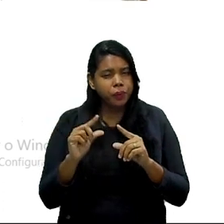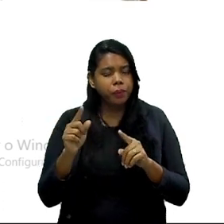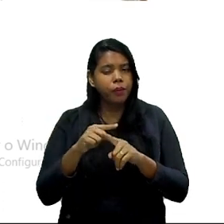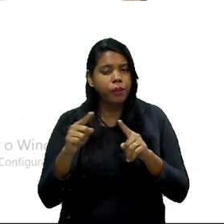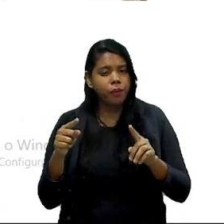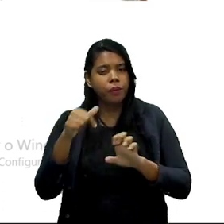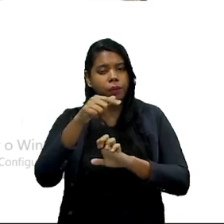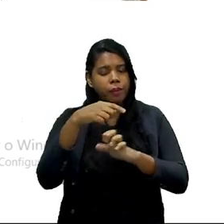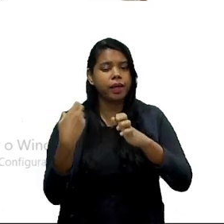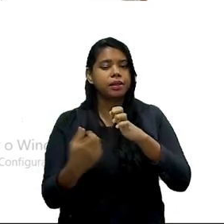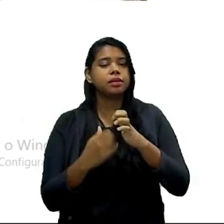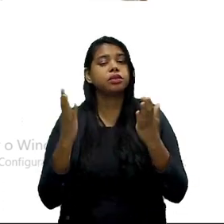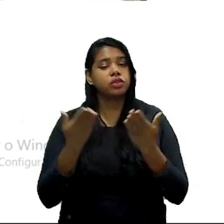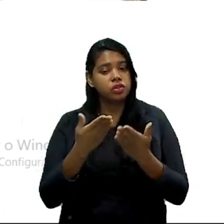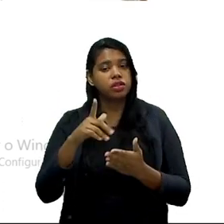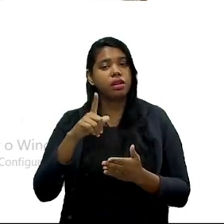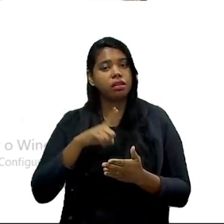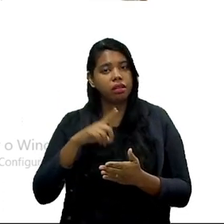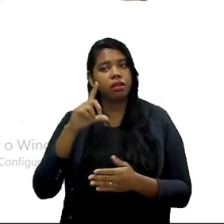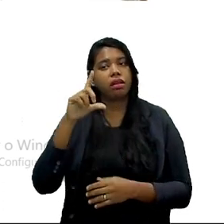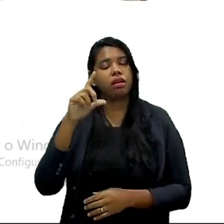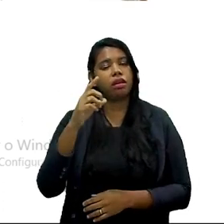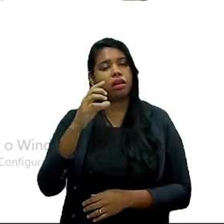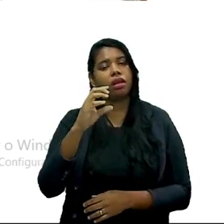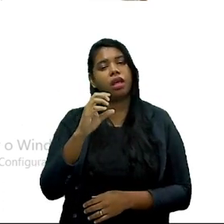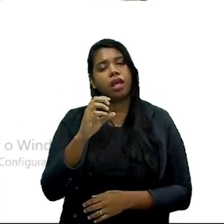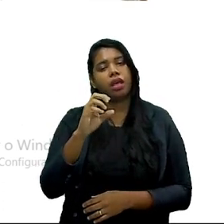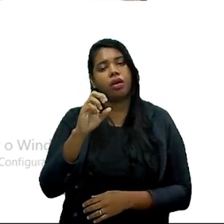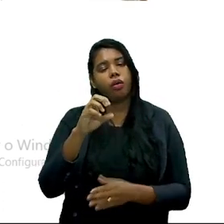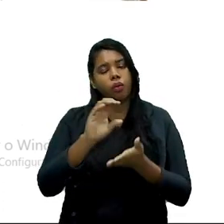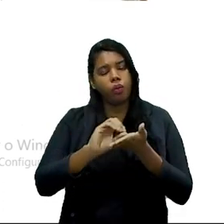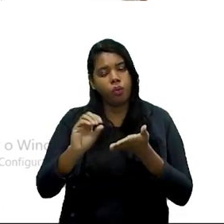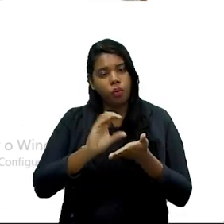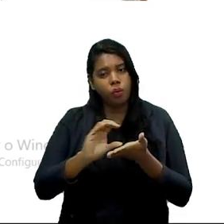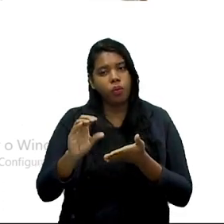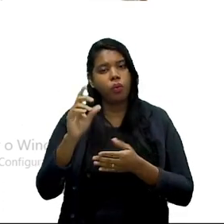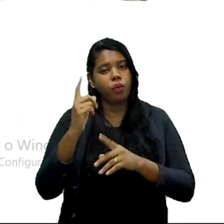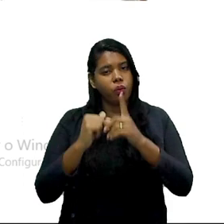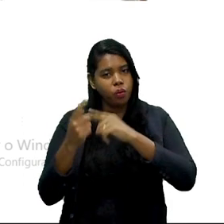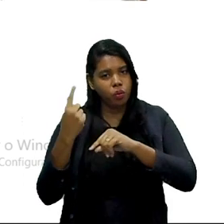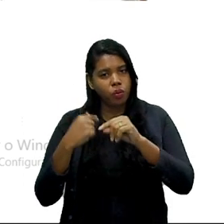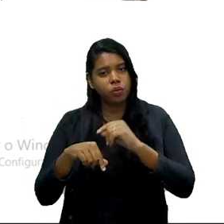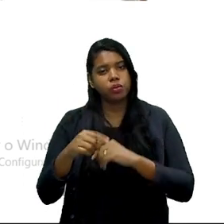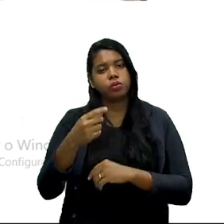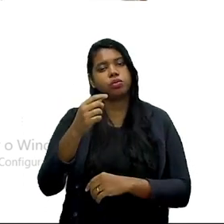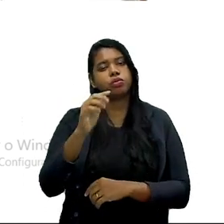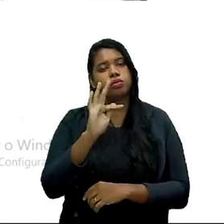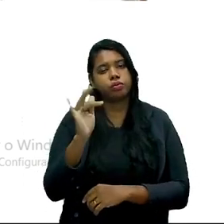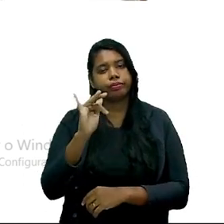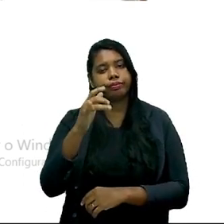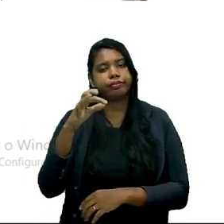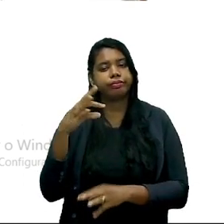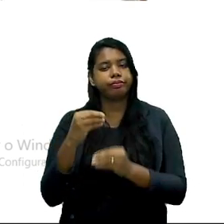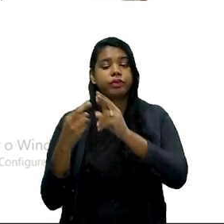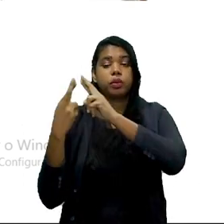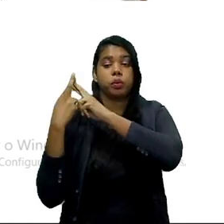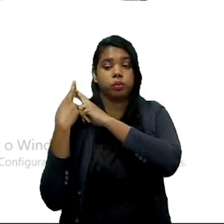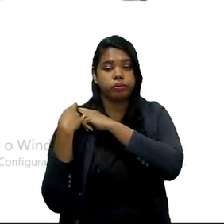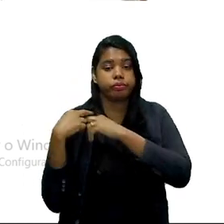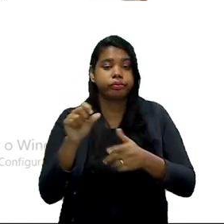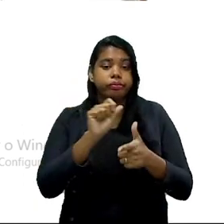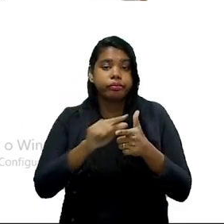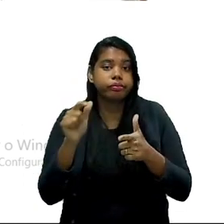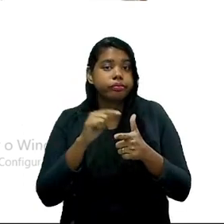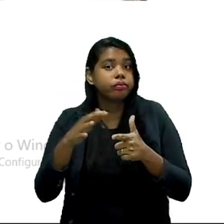os custos fixos. O empreendedor abre uma loja, ele pode não começar a vender nada. Já tem compromisso com aluguel,